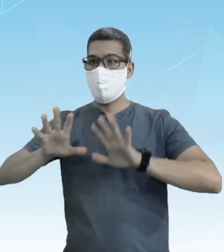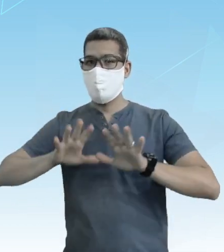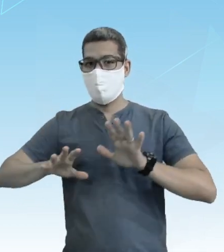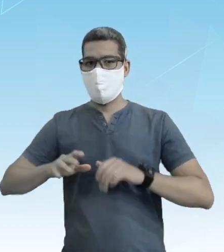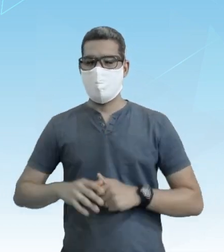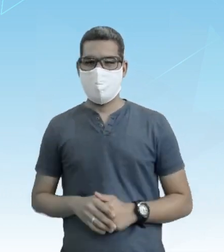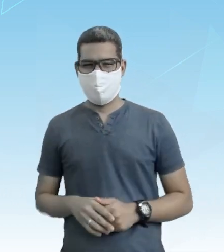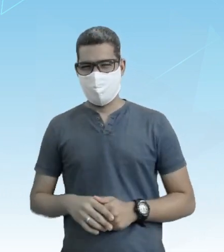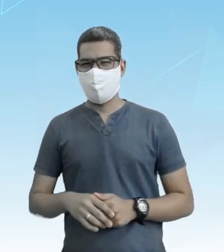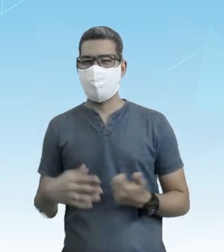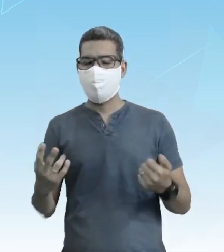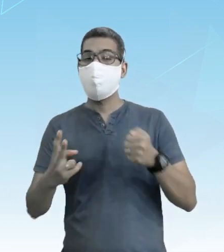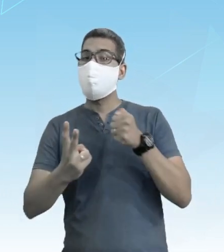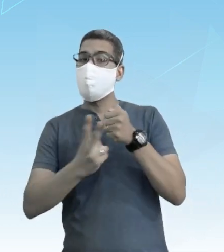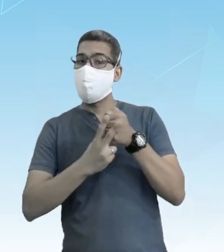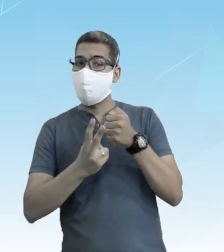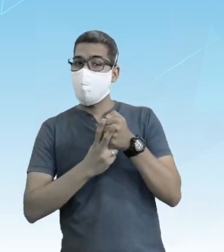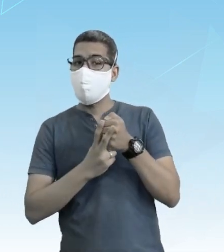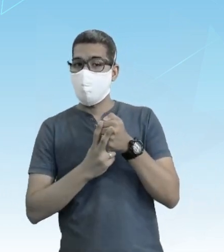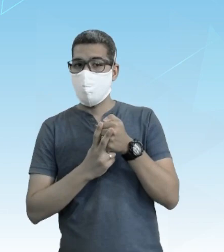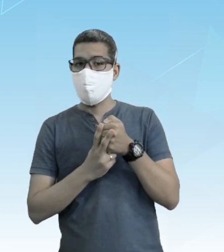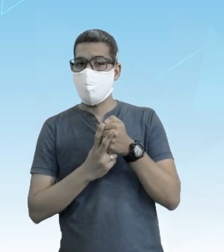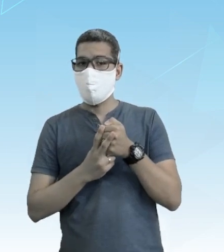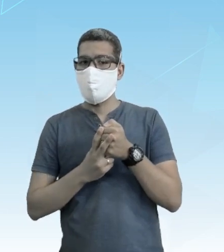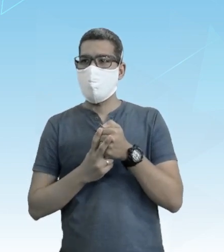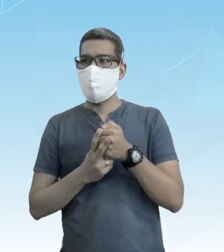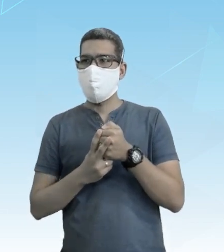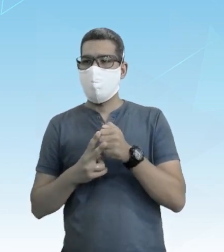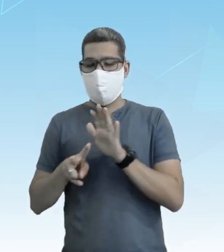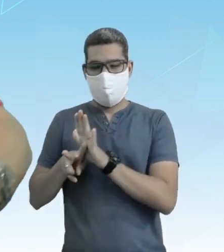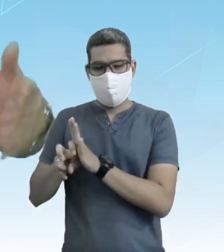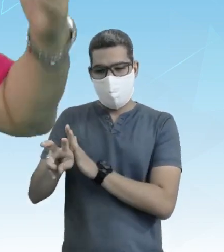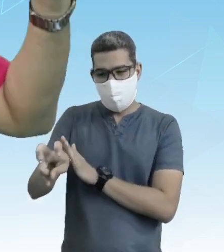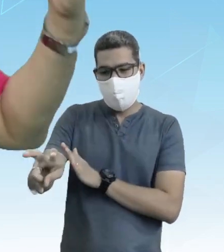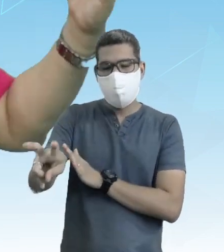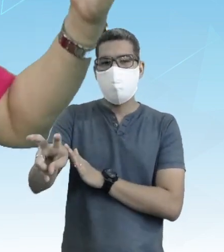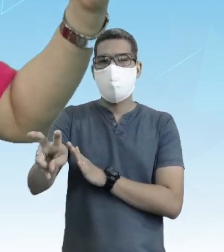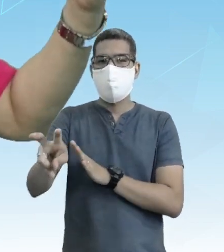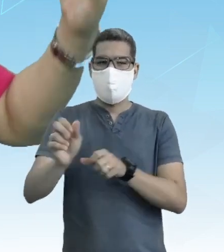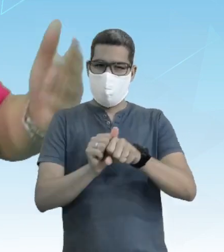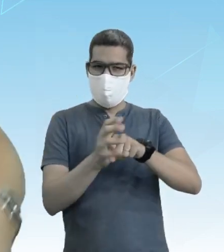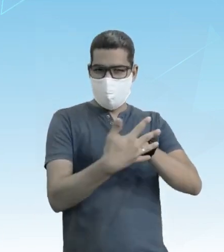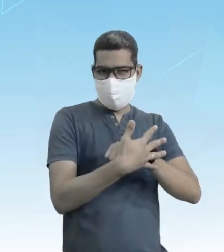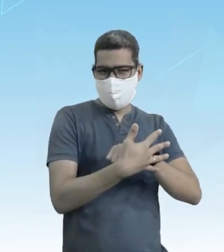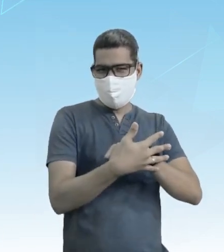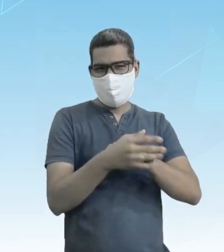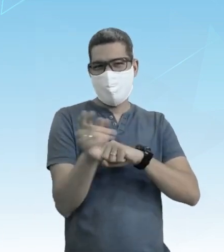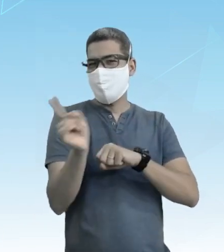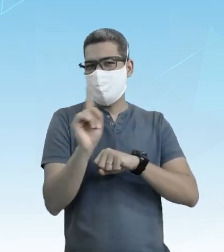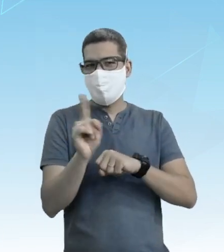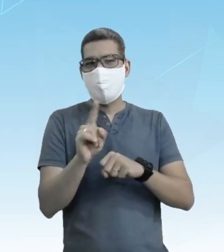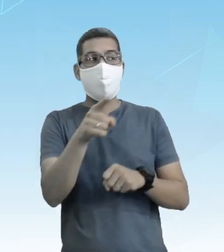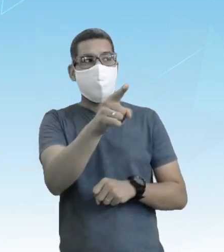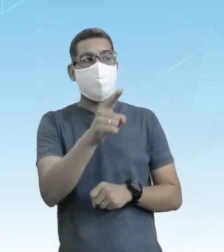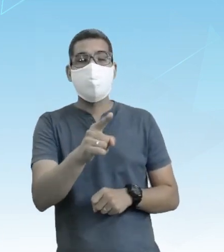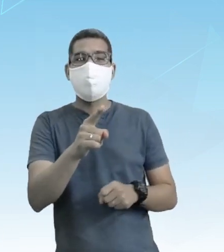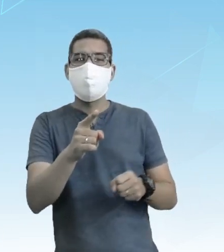o verbo, não deixe o vírus, não só o da Covid, como também o vírus da falta de